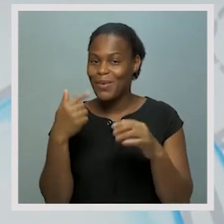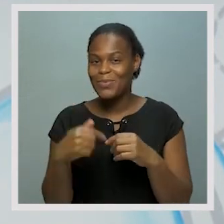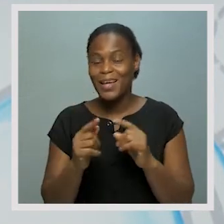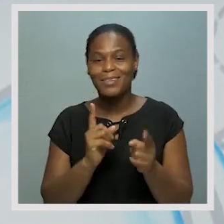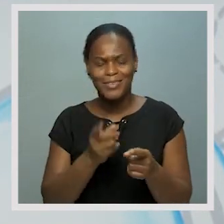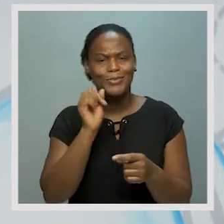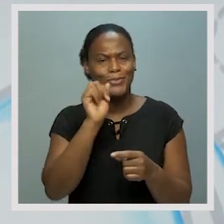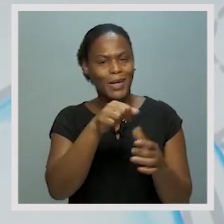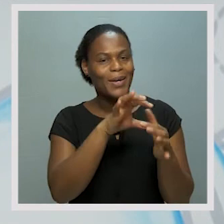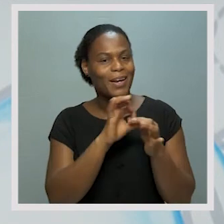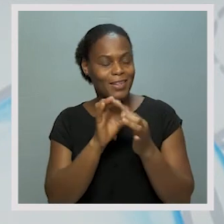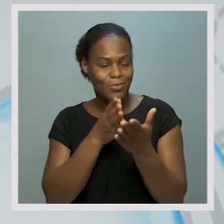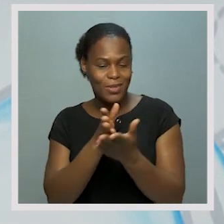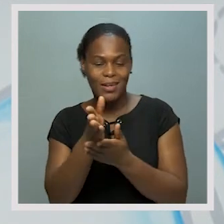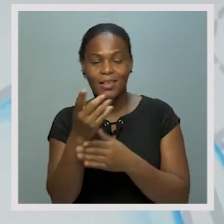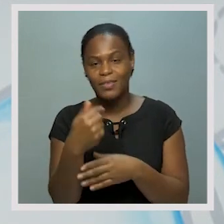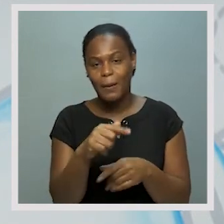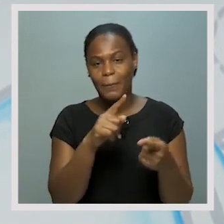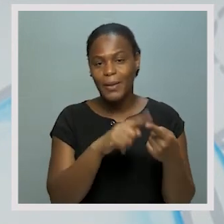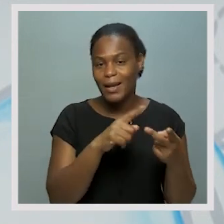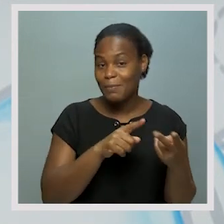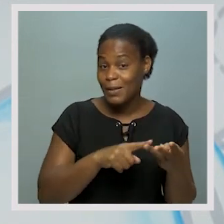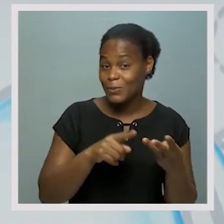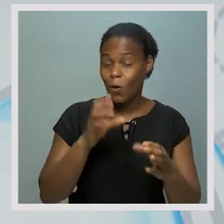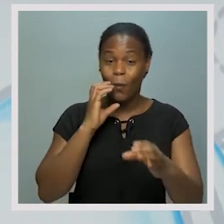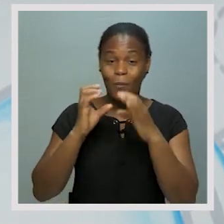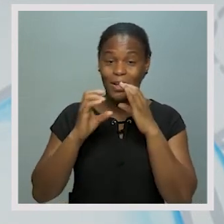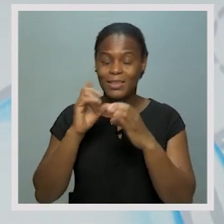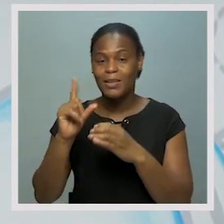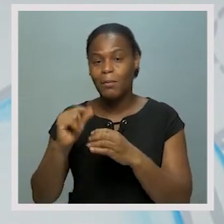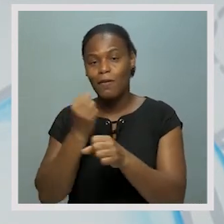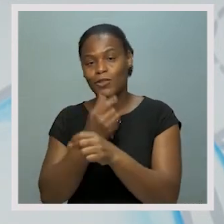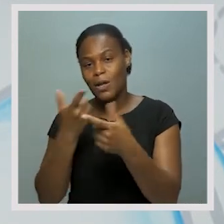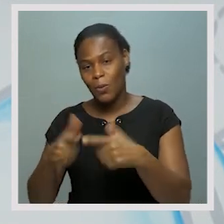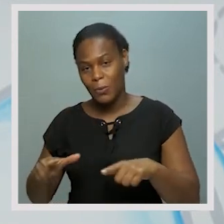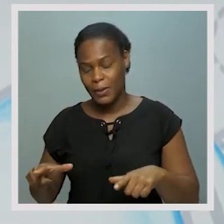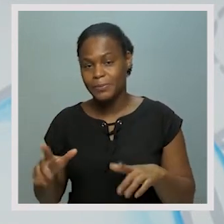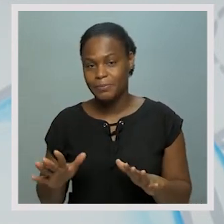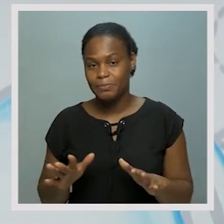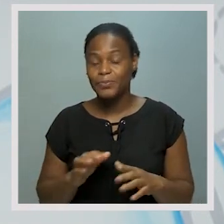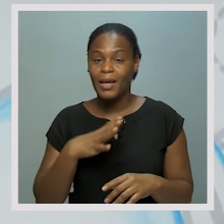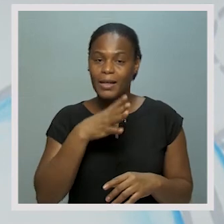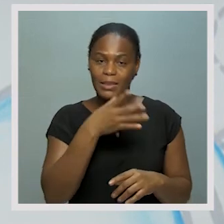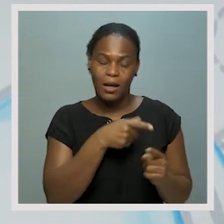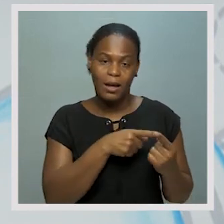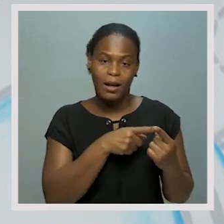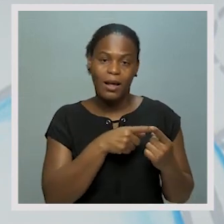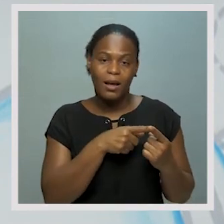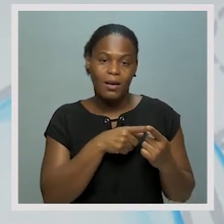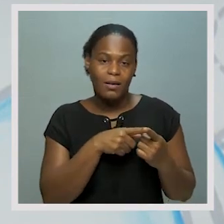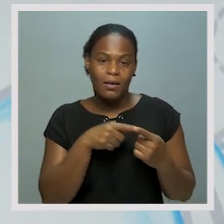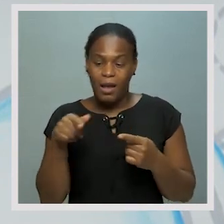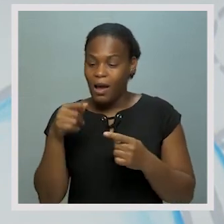conclusão que há sim uma relação direta entre os elementos de comunicação e as funções de linguagem. Ou seja,